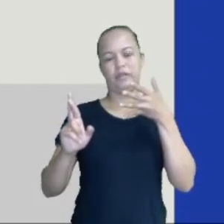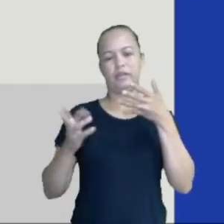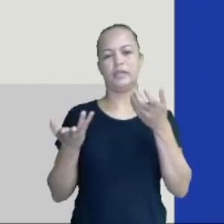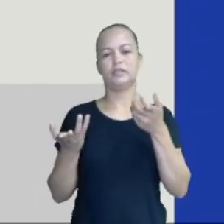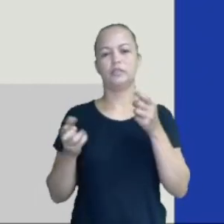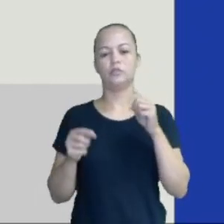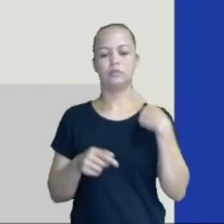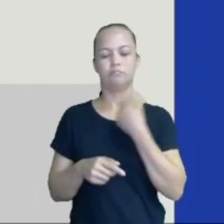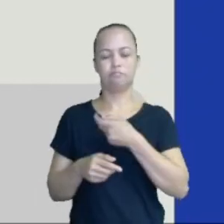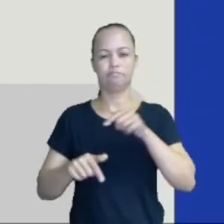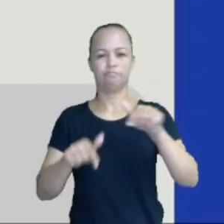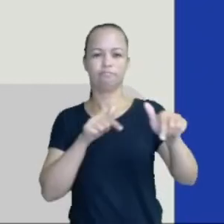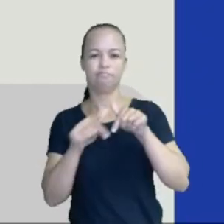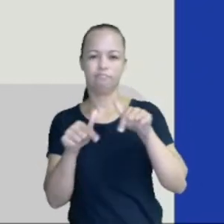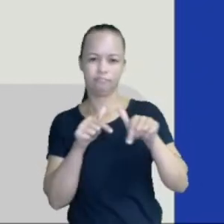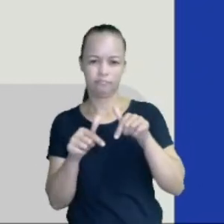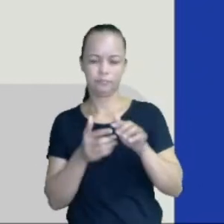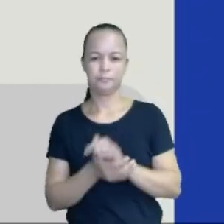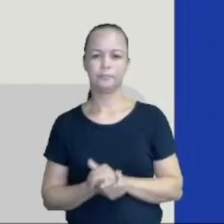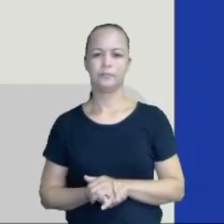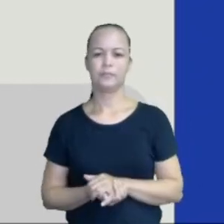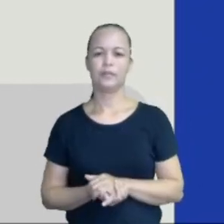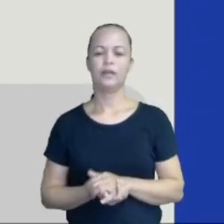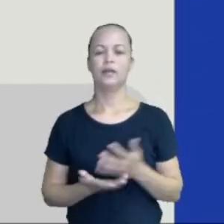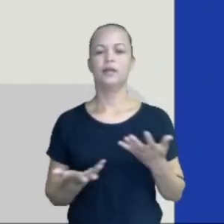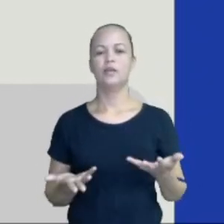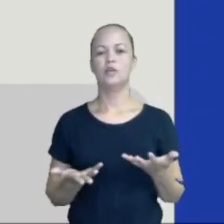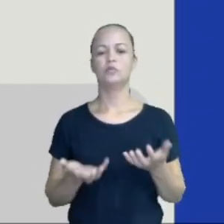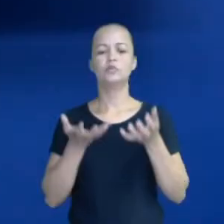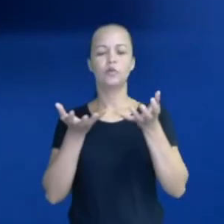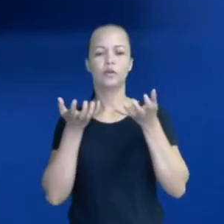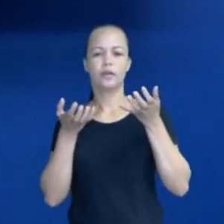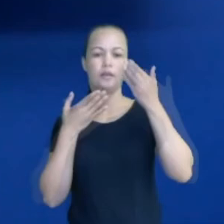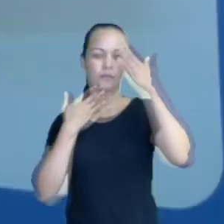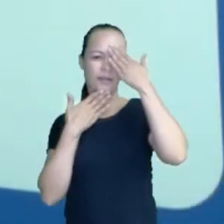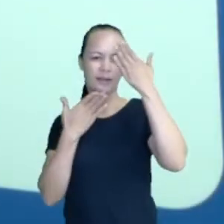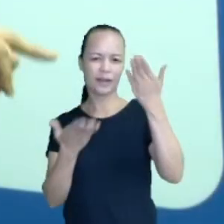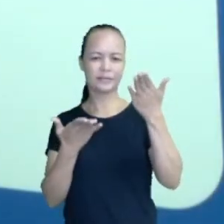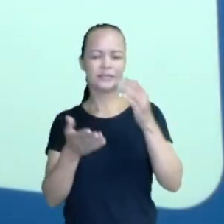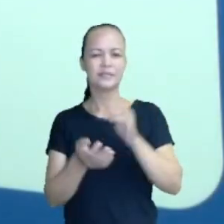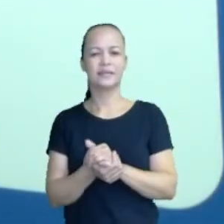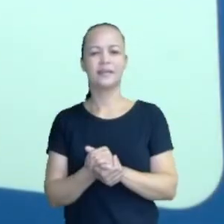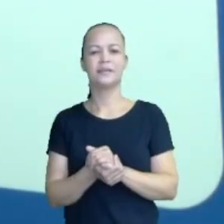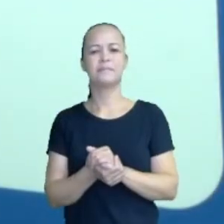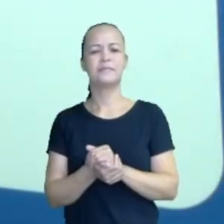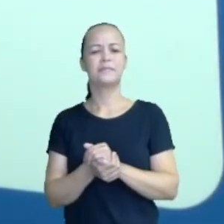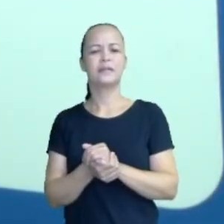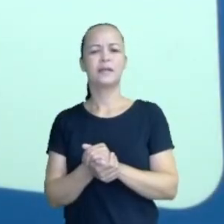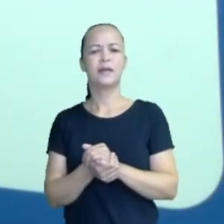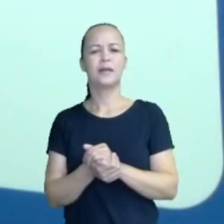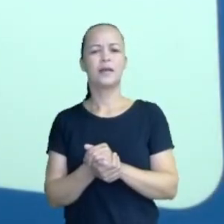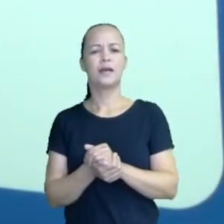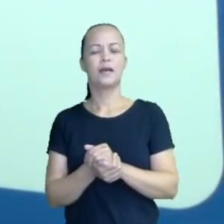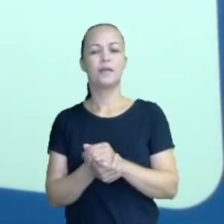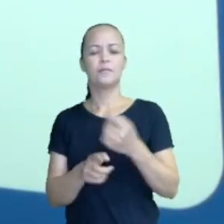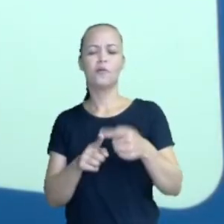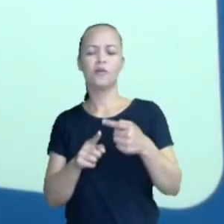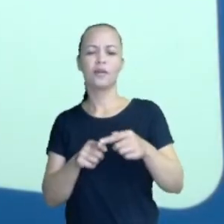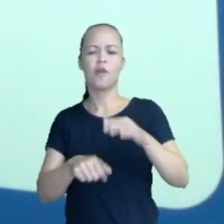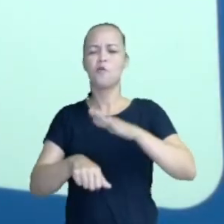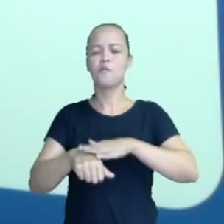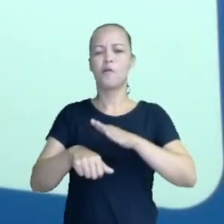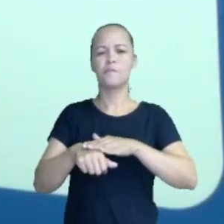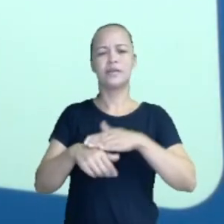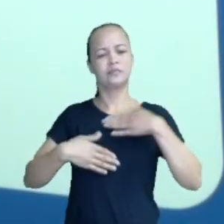gente trabalhou, e eu só tenho a agradecer, porque foi um momento muito